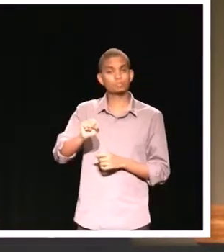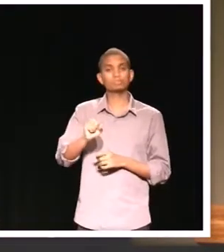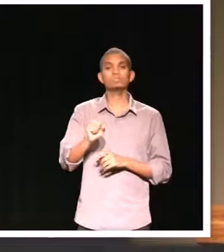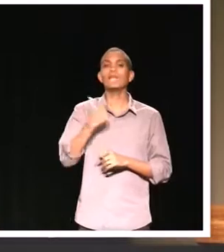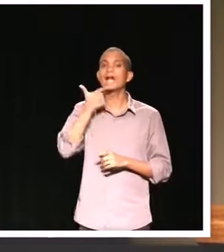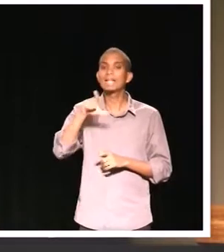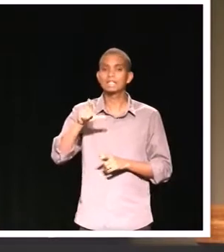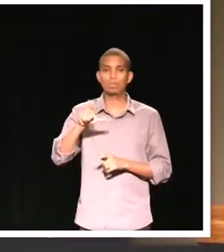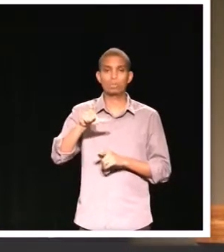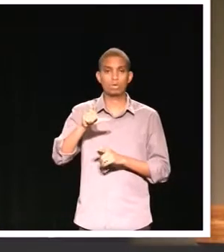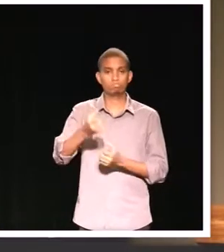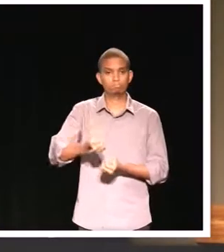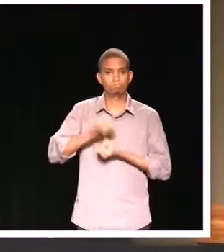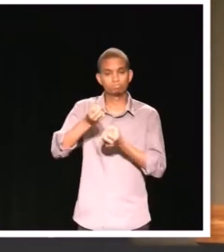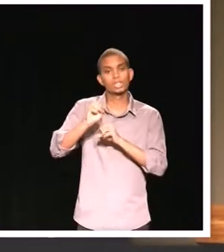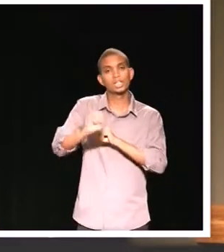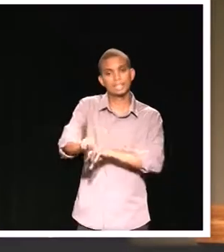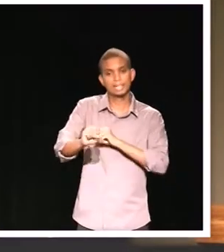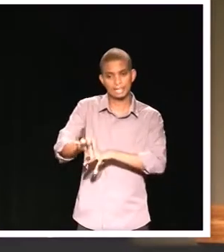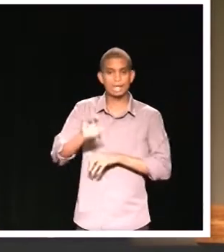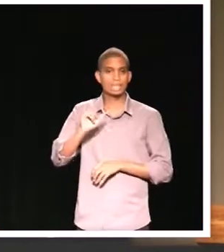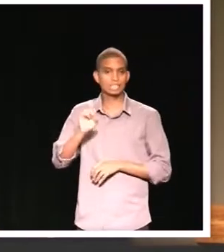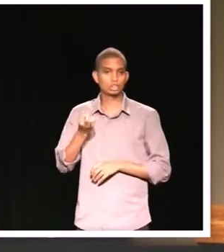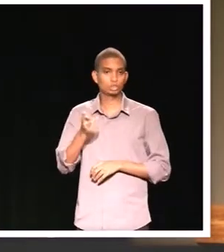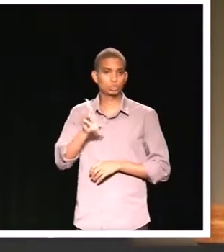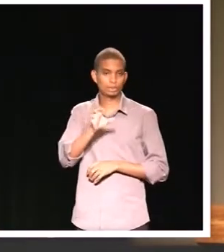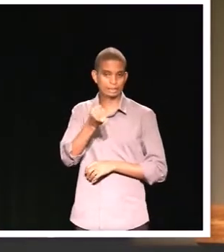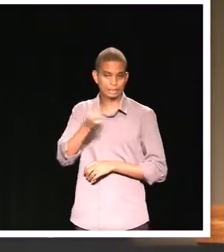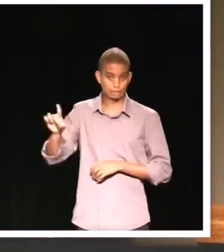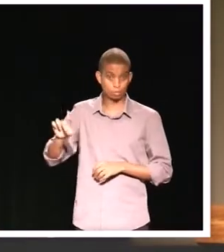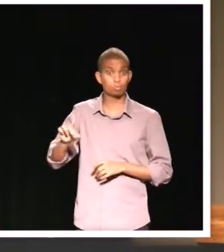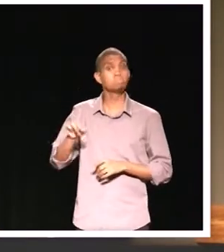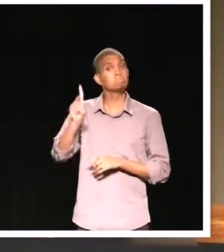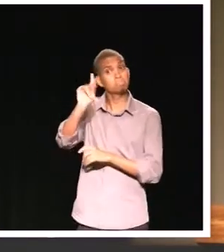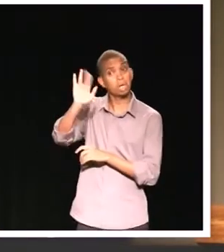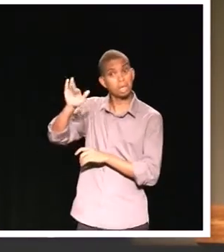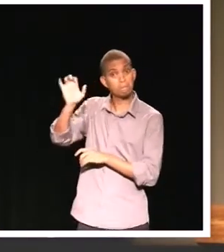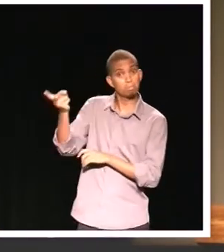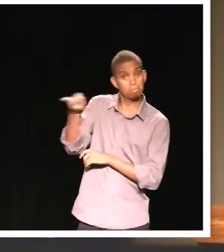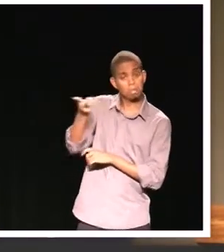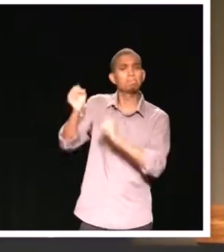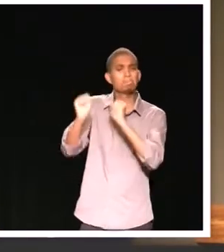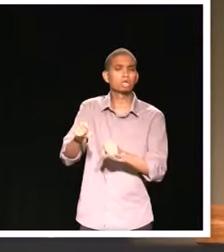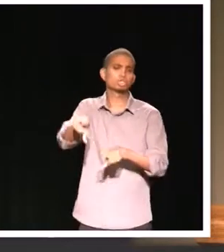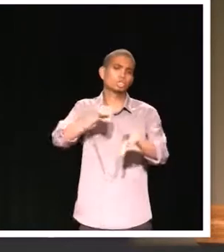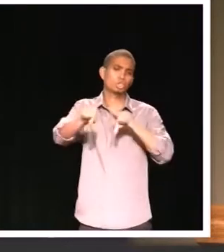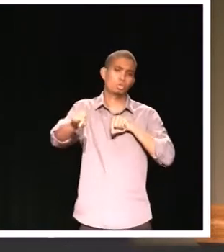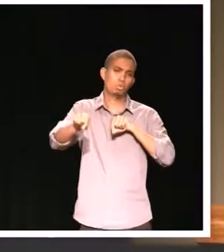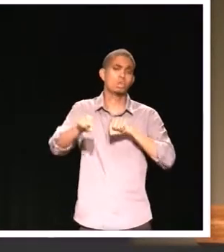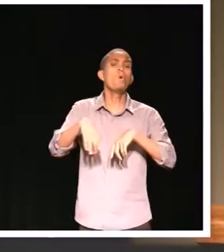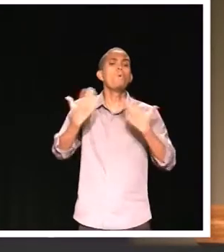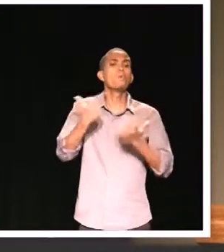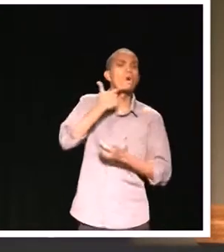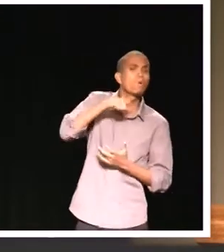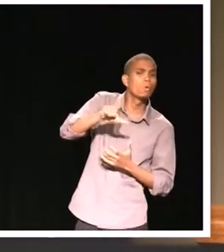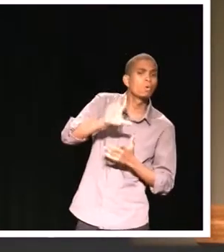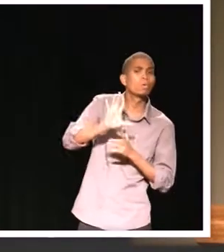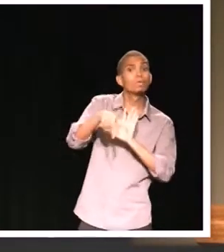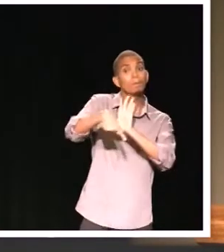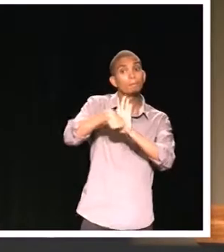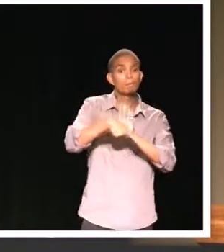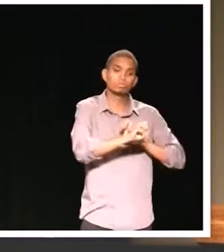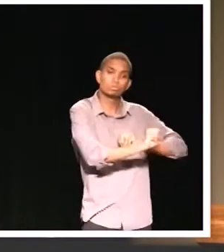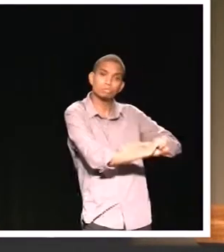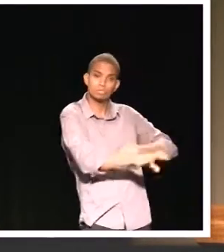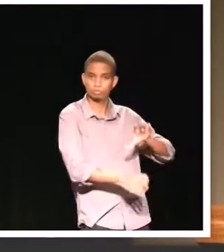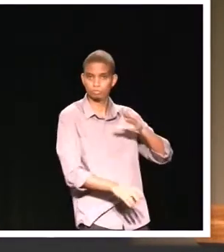instrução. É um direito dos pais, que podem escolher quais línguas vão fazer parte